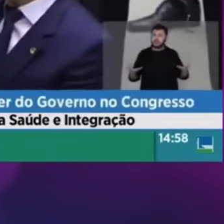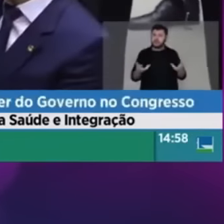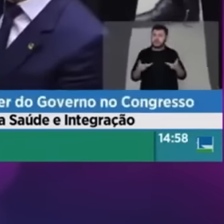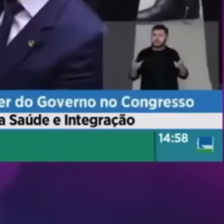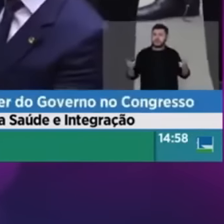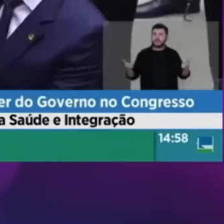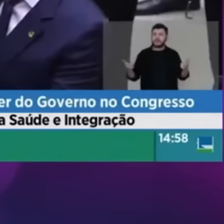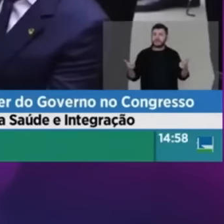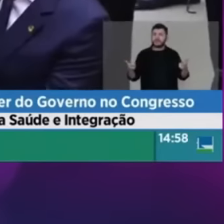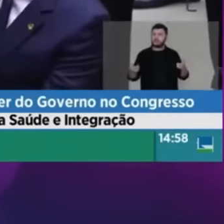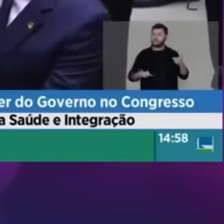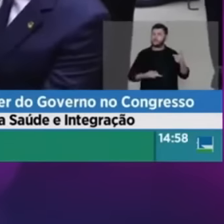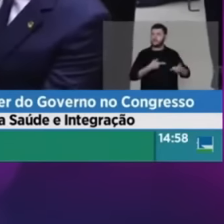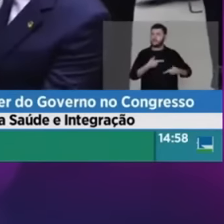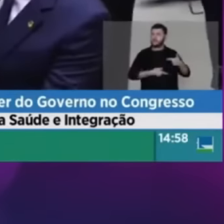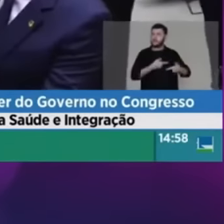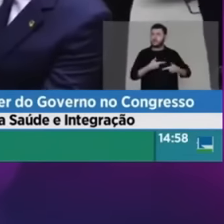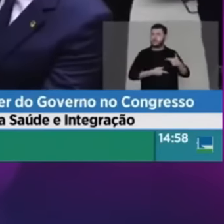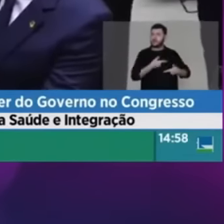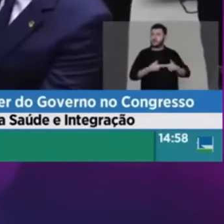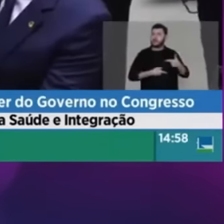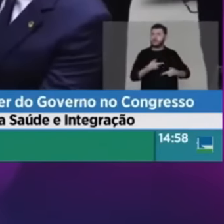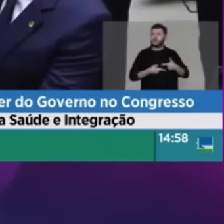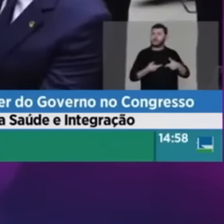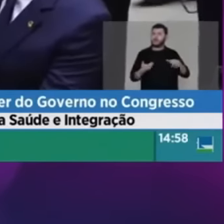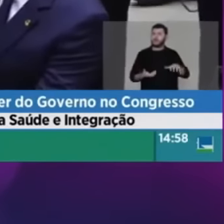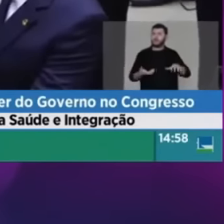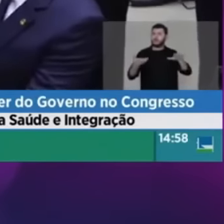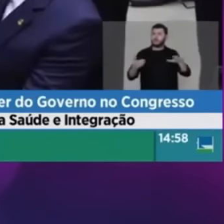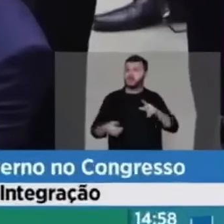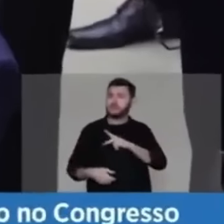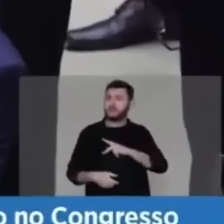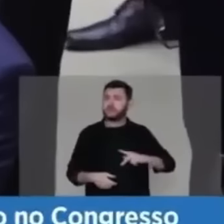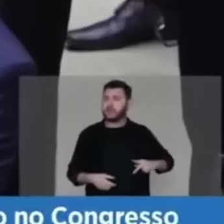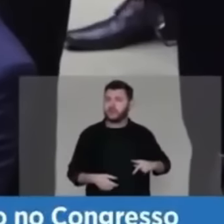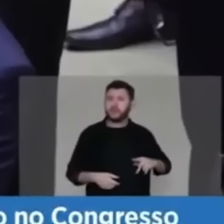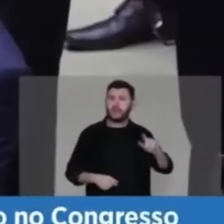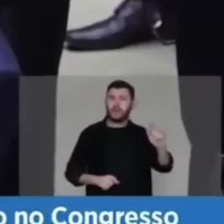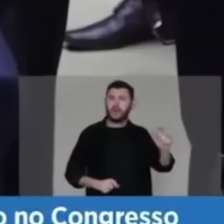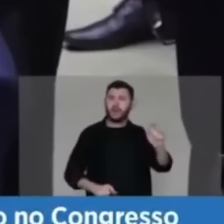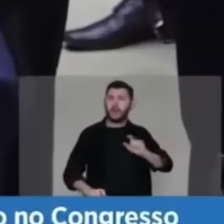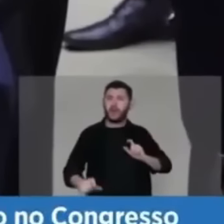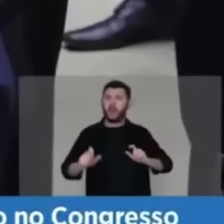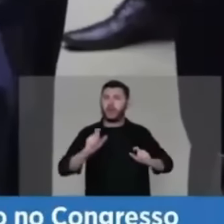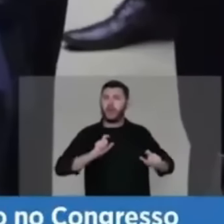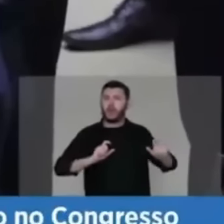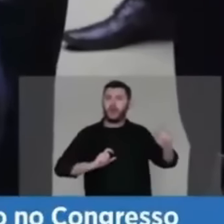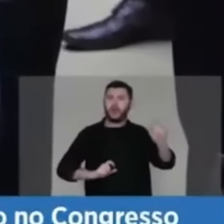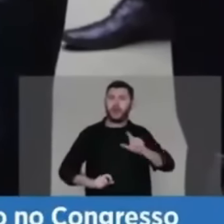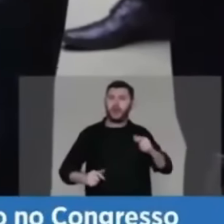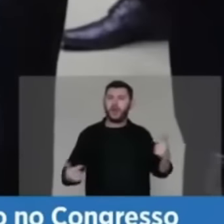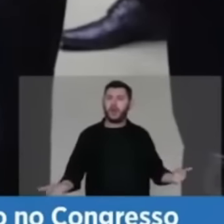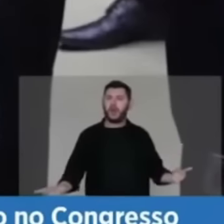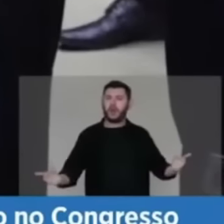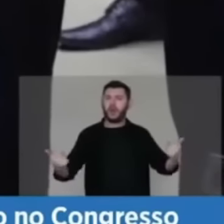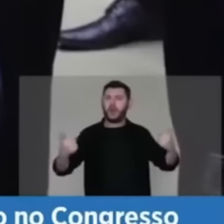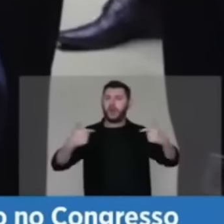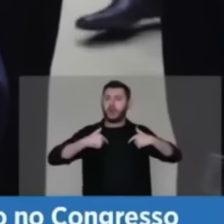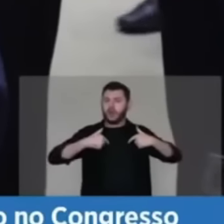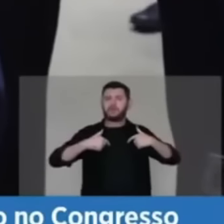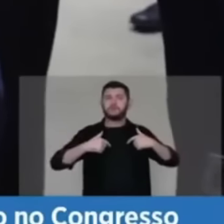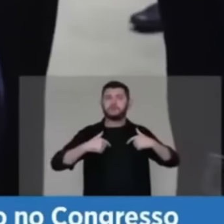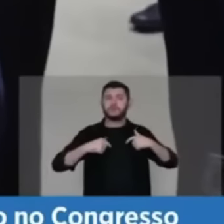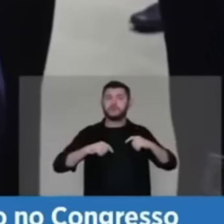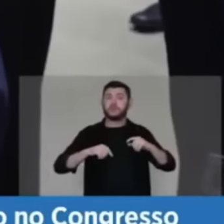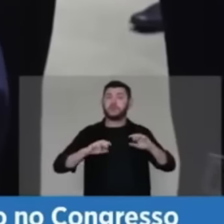da esse Congresso Nacional receber ataques gratuitos mesmo tendo feito todas as concessões para